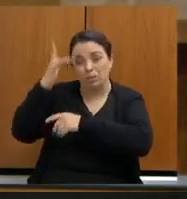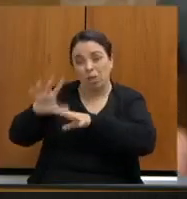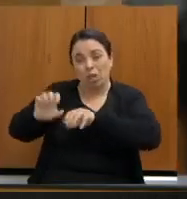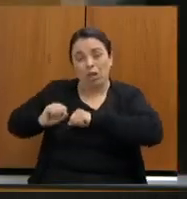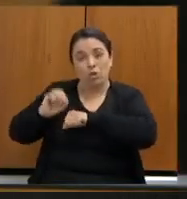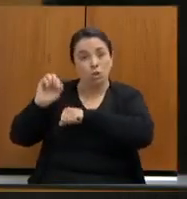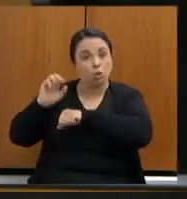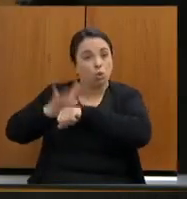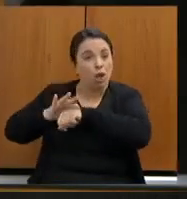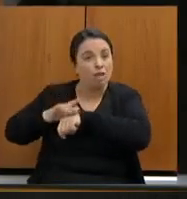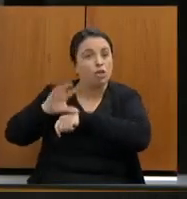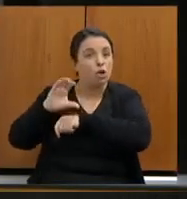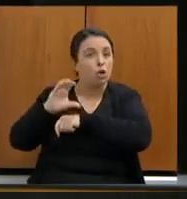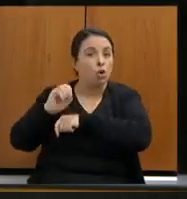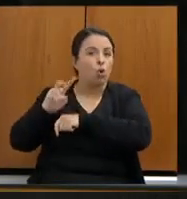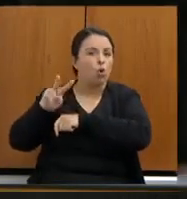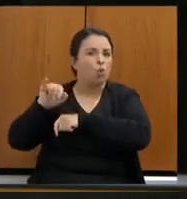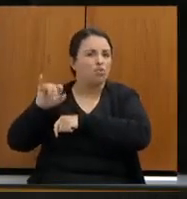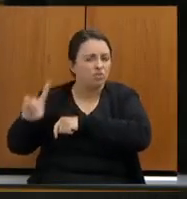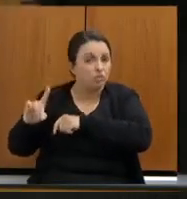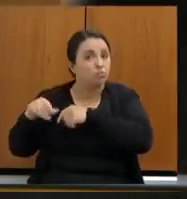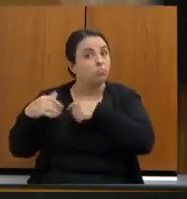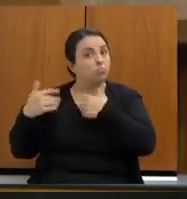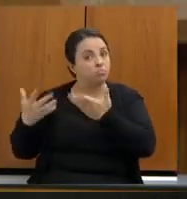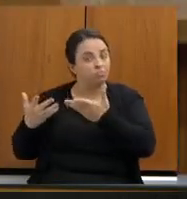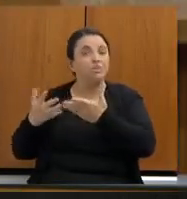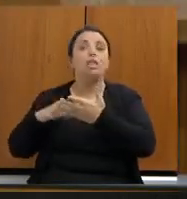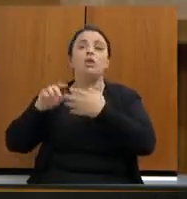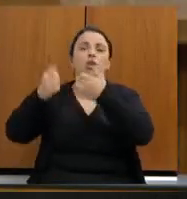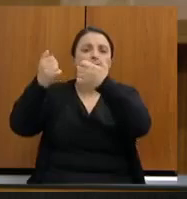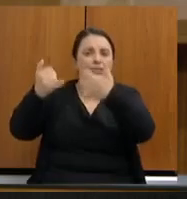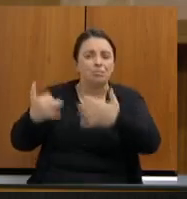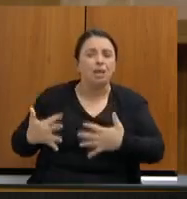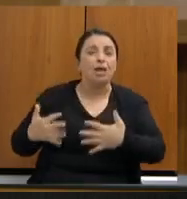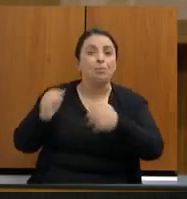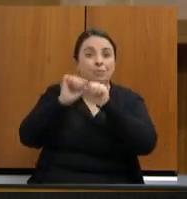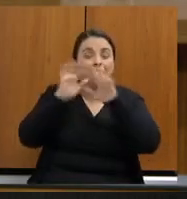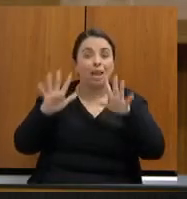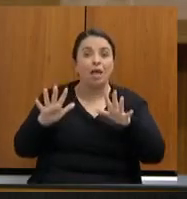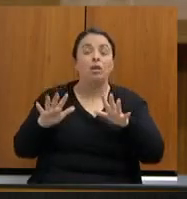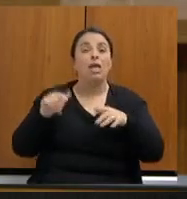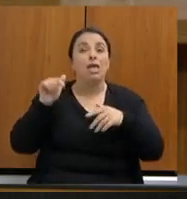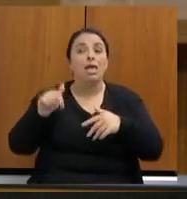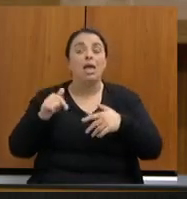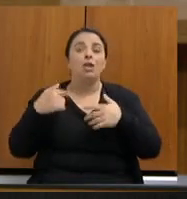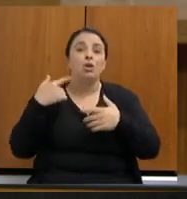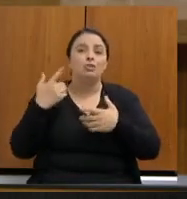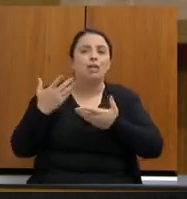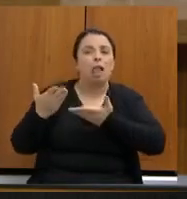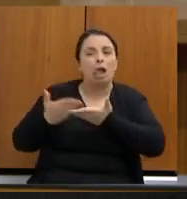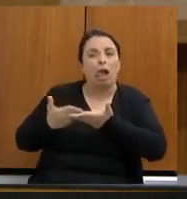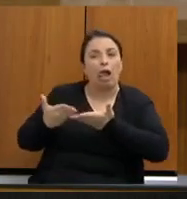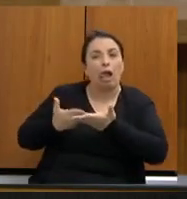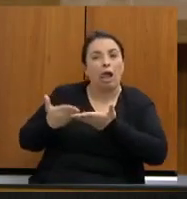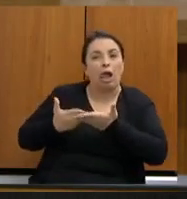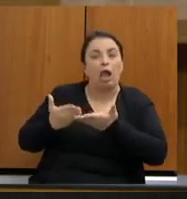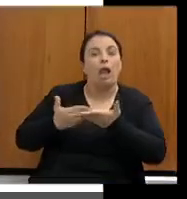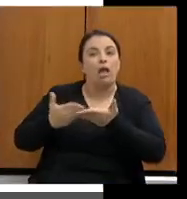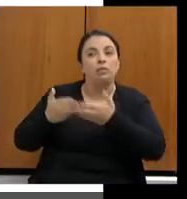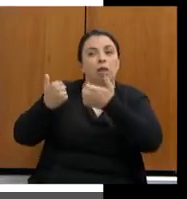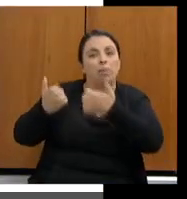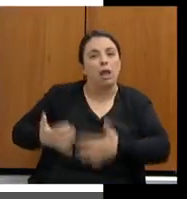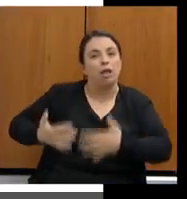e é muito importante registrar que nós conseguimos dessa forma a sensibilizar